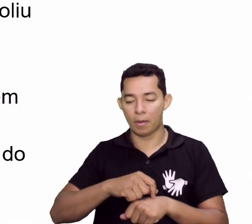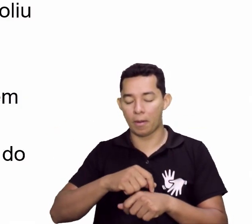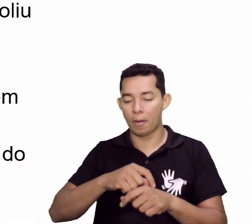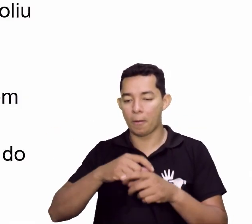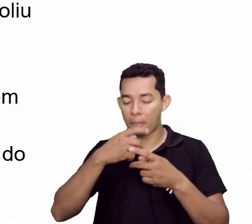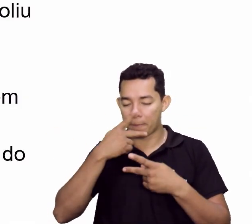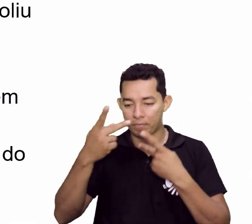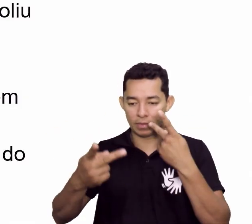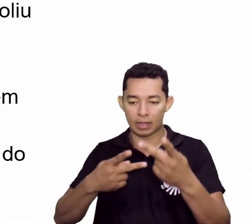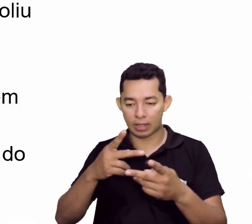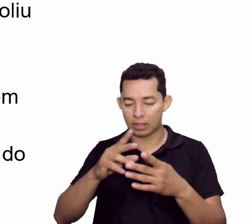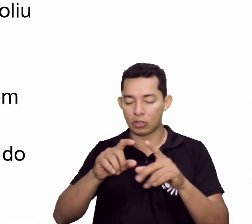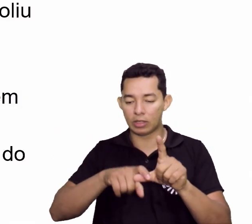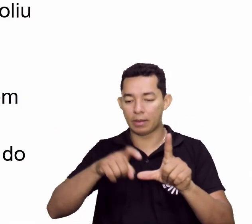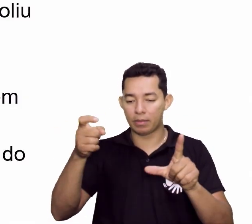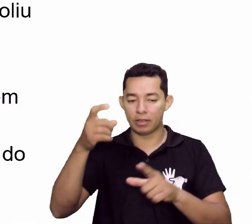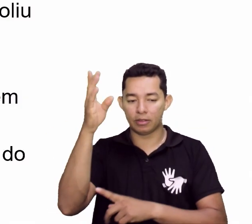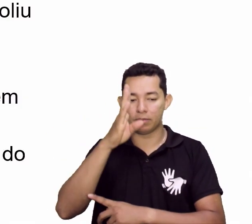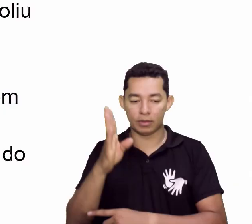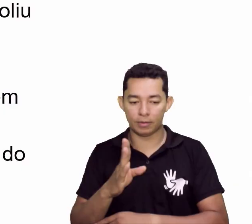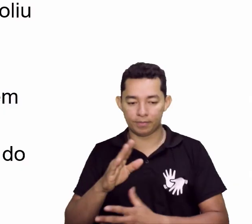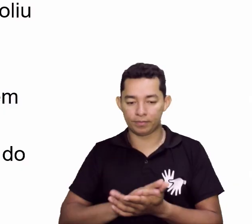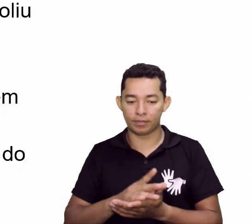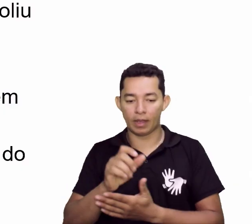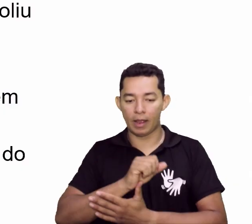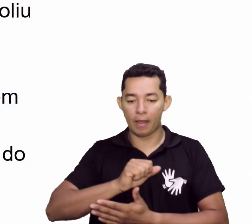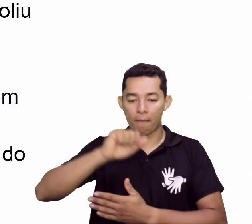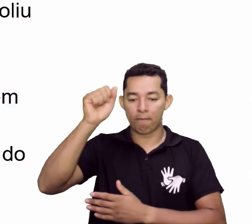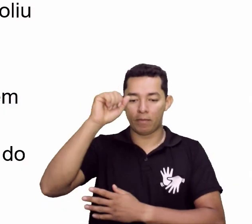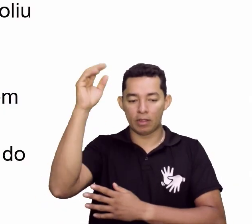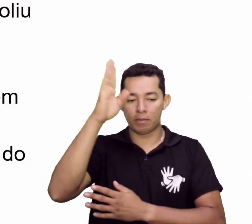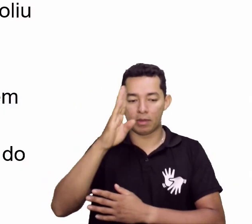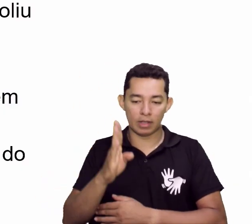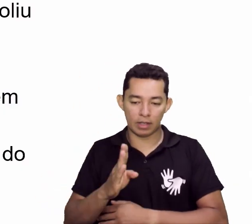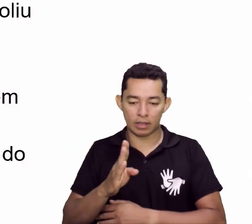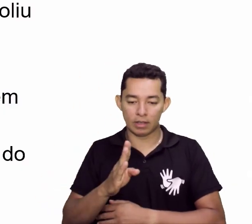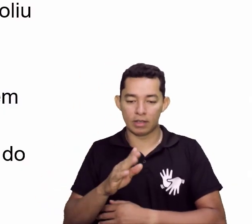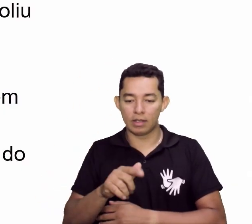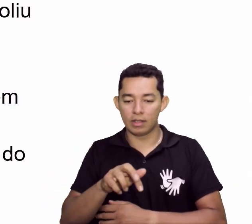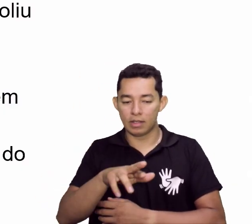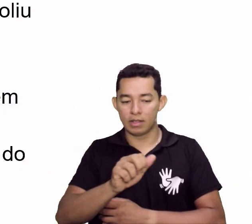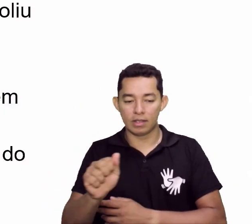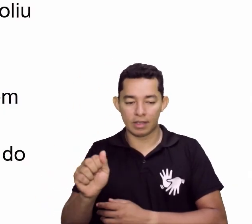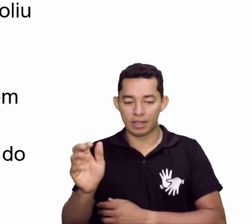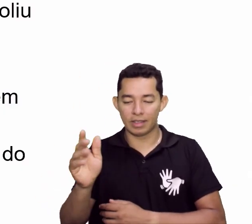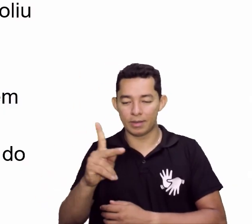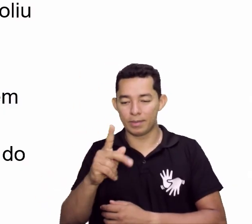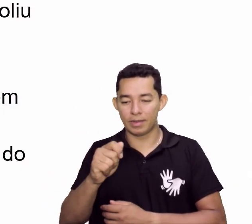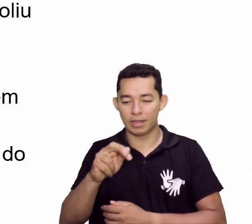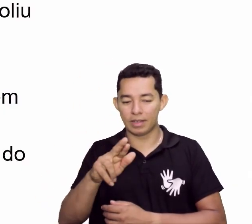do Brasil e comemora a vitória do Brasil na Guerra do Paraguai.